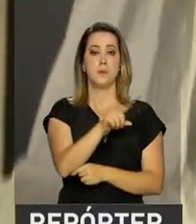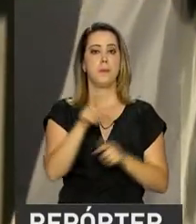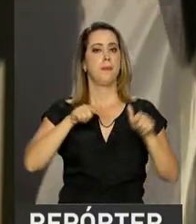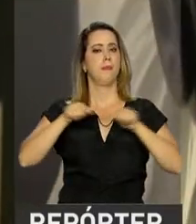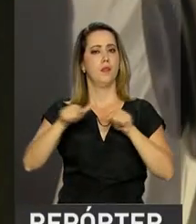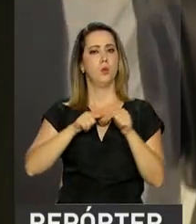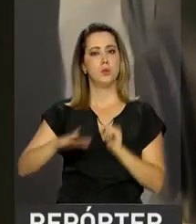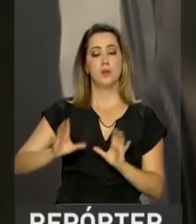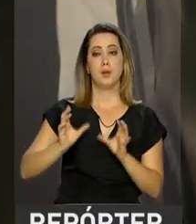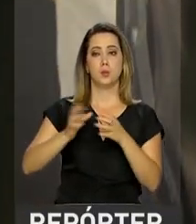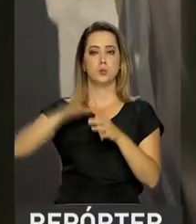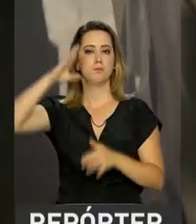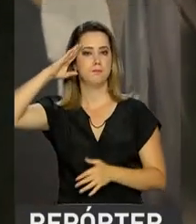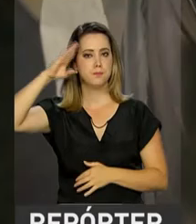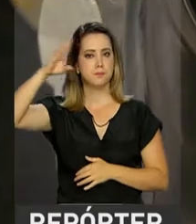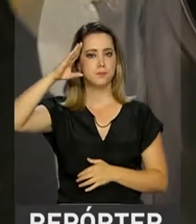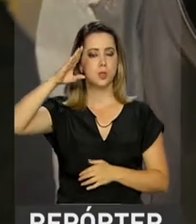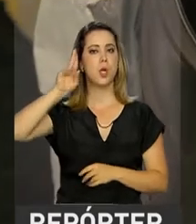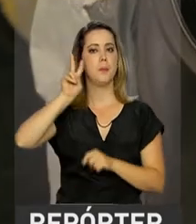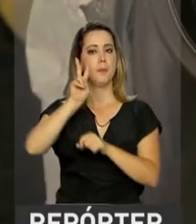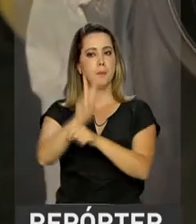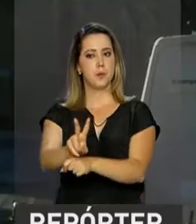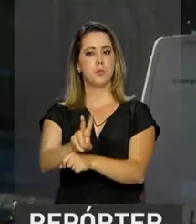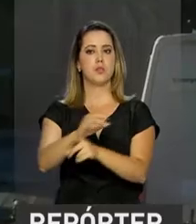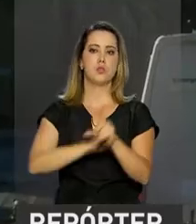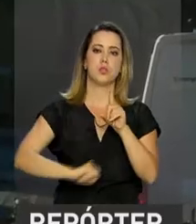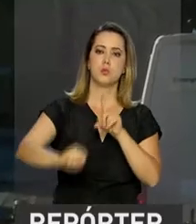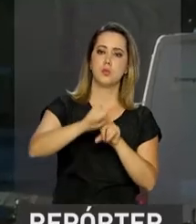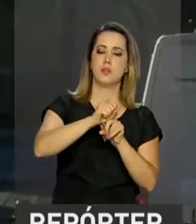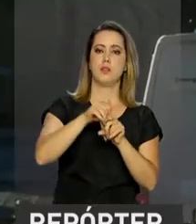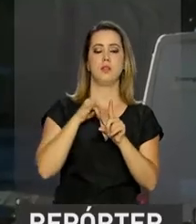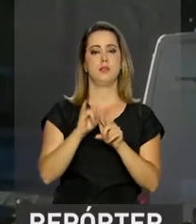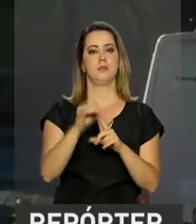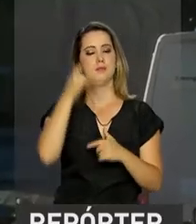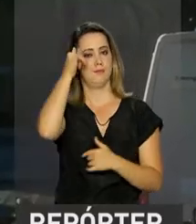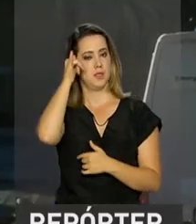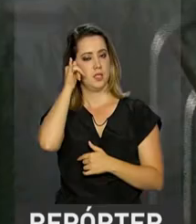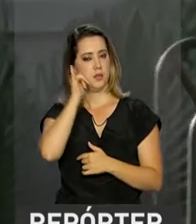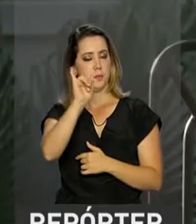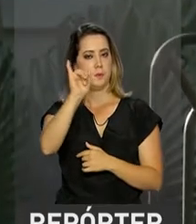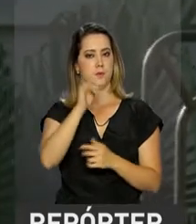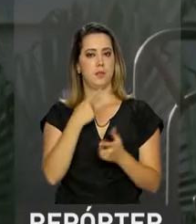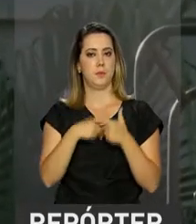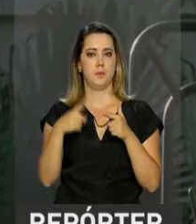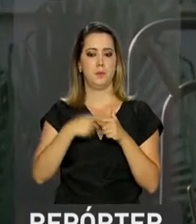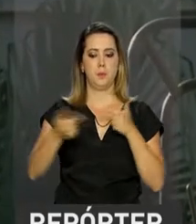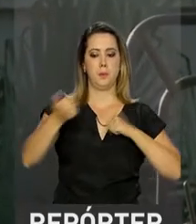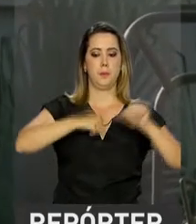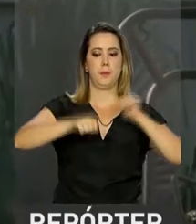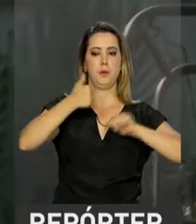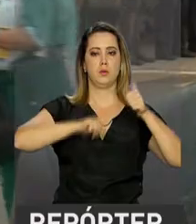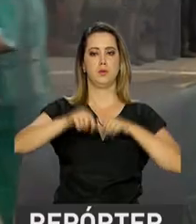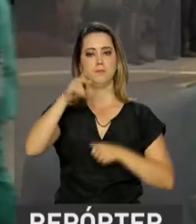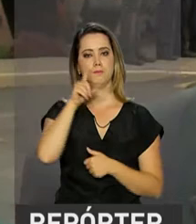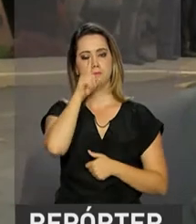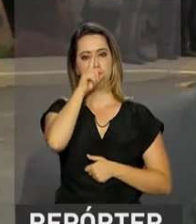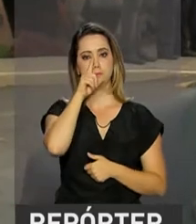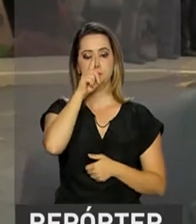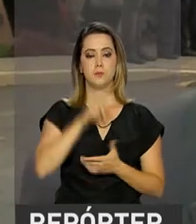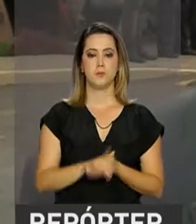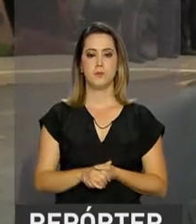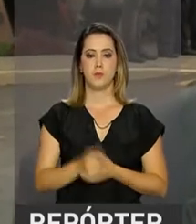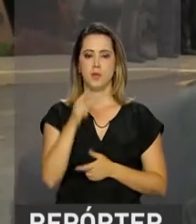atuação das forças armadas é para proteger a sociedade contra ameaças de produtos químicos perigosos esse